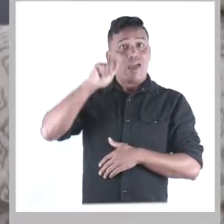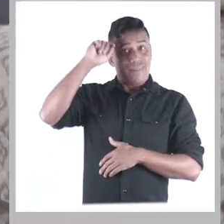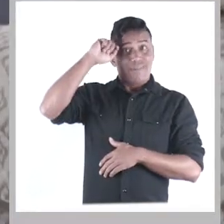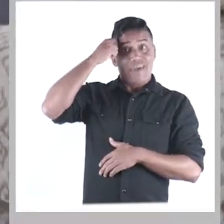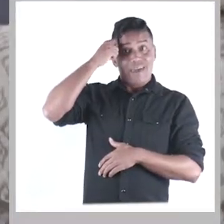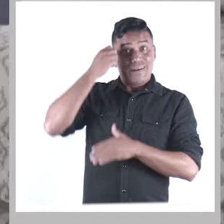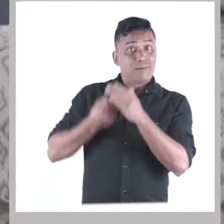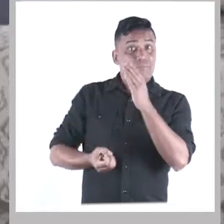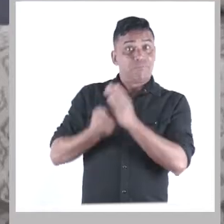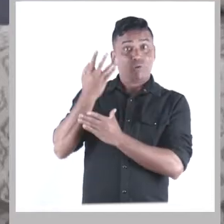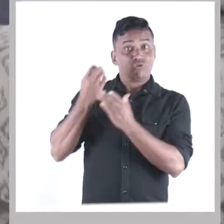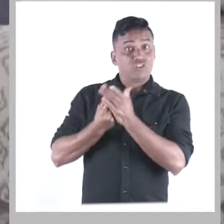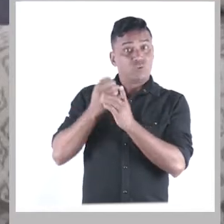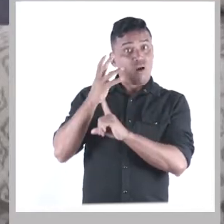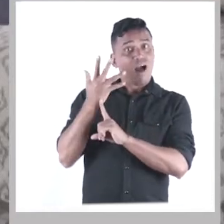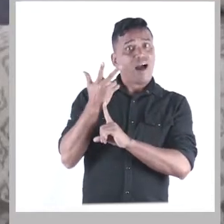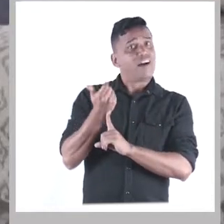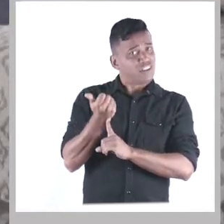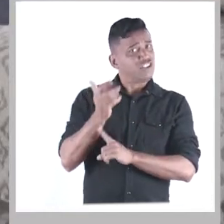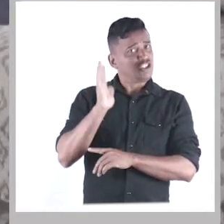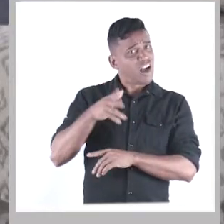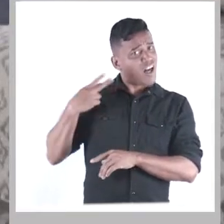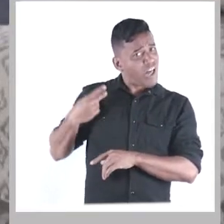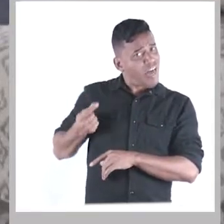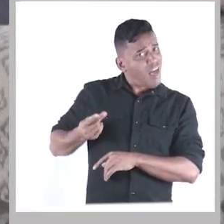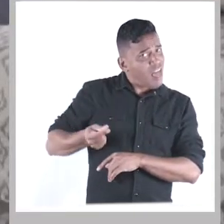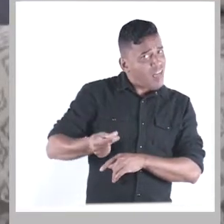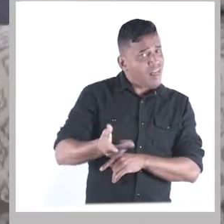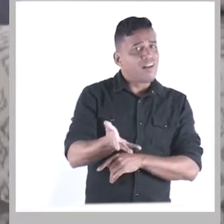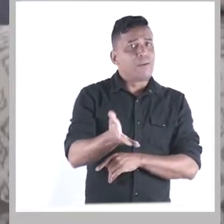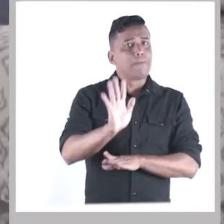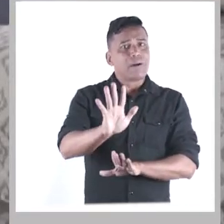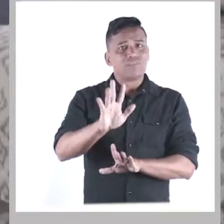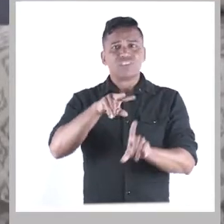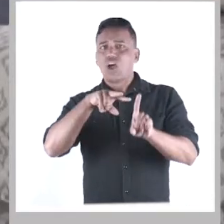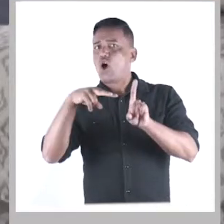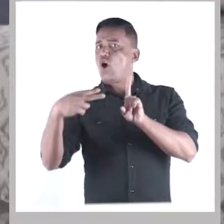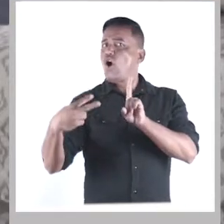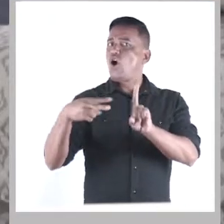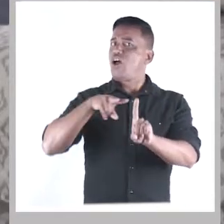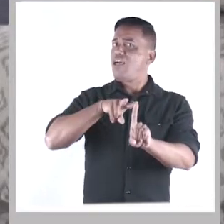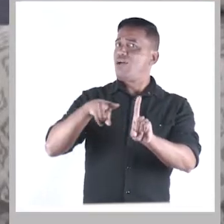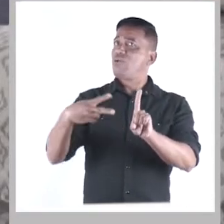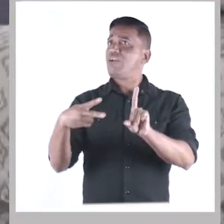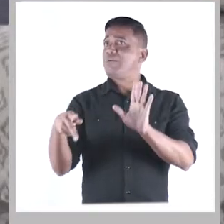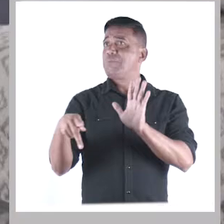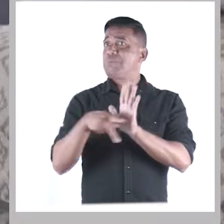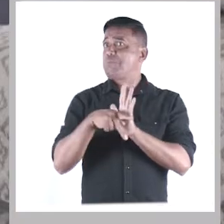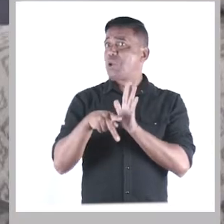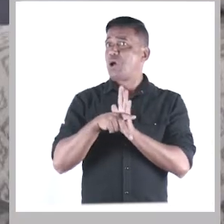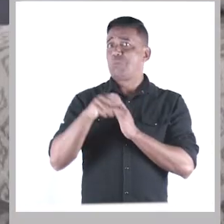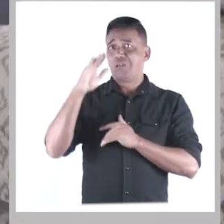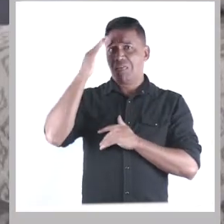ela sempre produziu arte, mas você não pode olhar a partir de uma